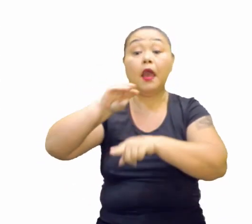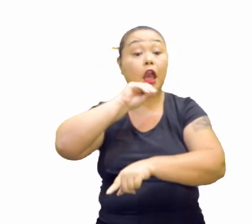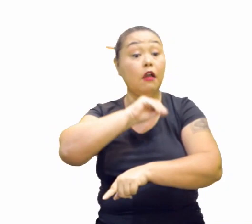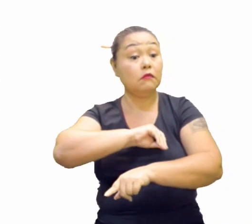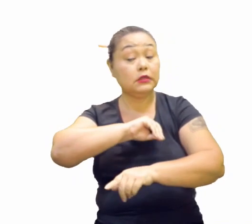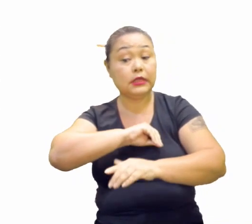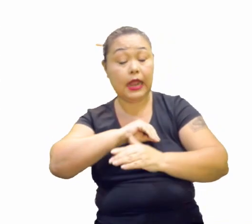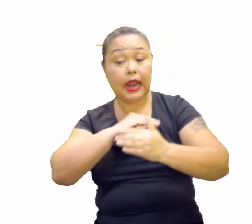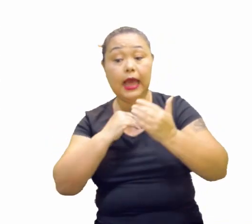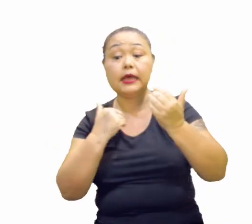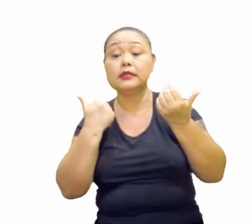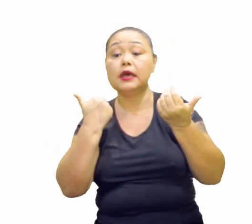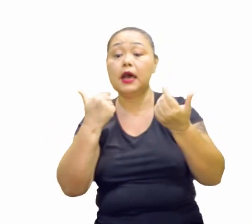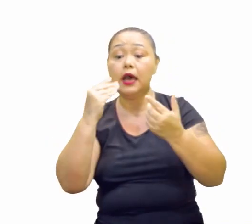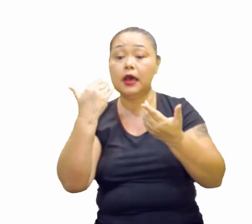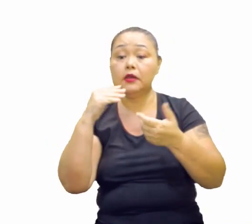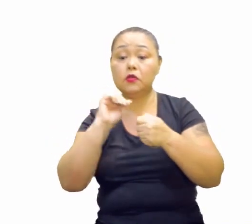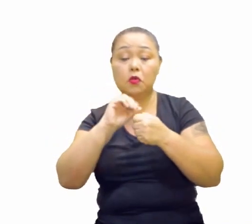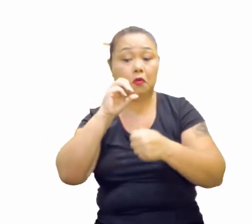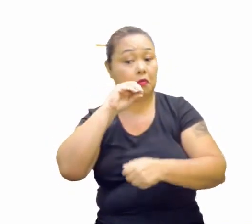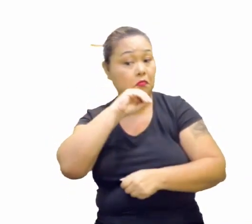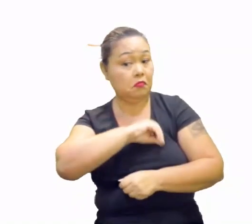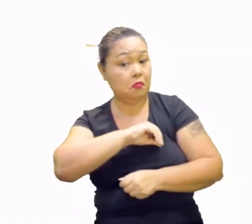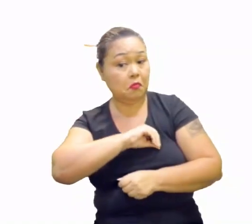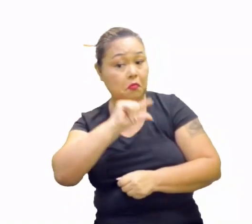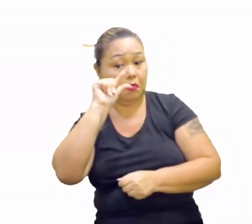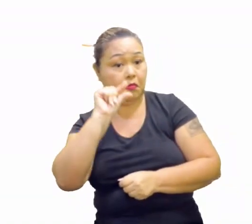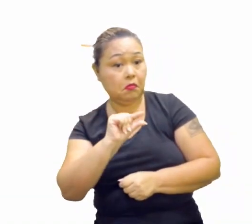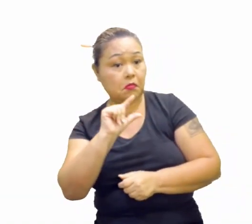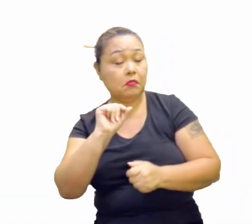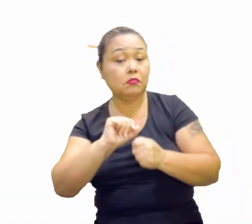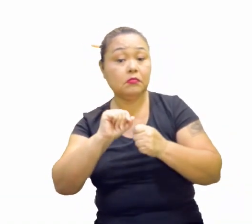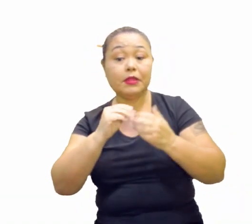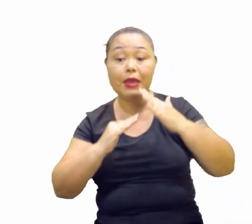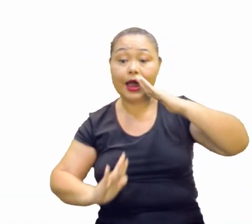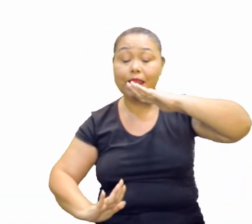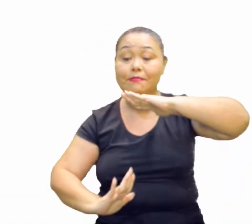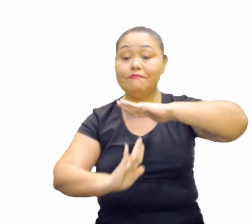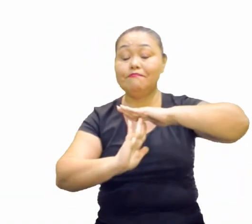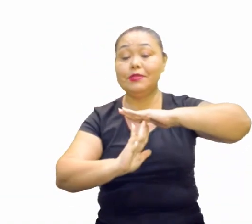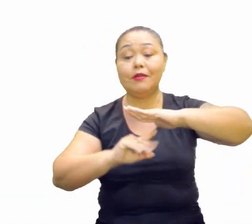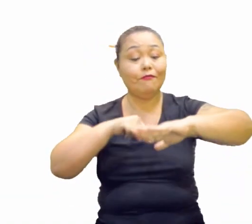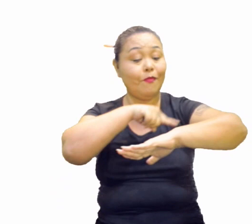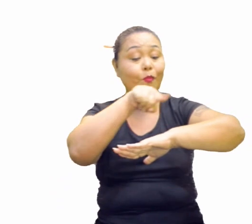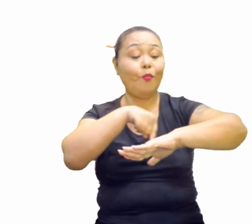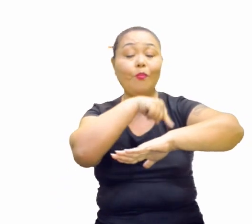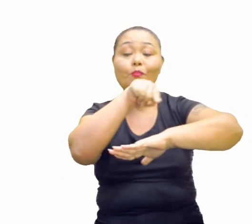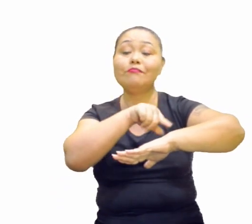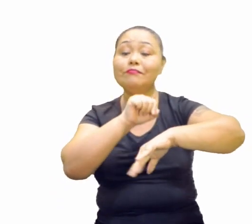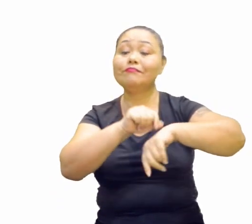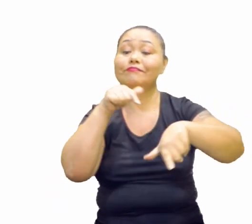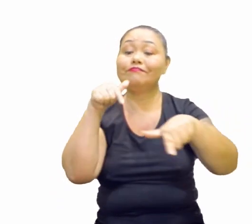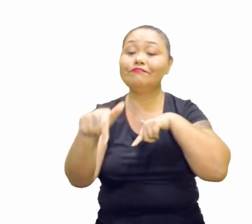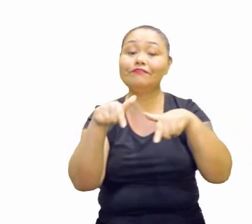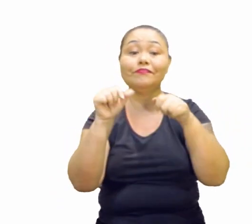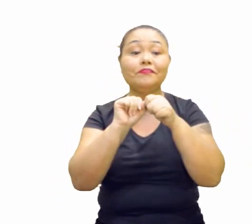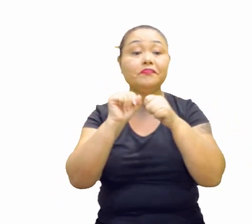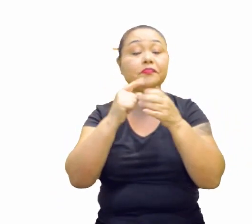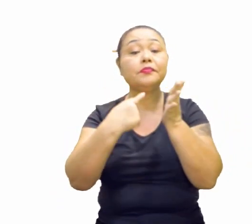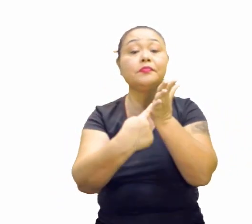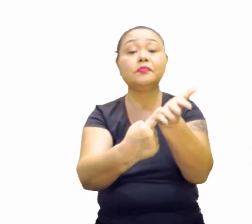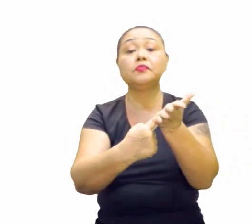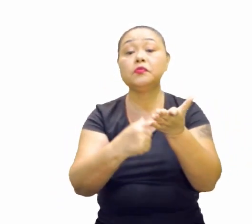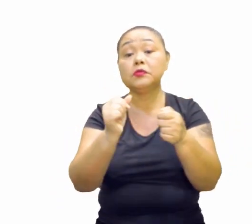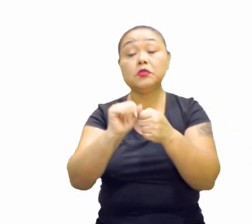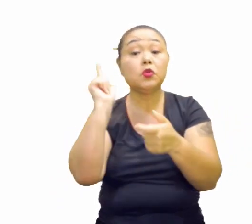e limitação de jornada de trabalho. A política do New Deal não alcançou todo o sucesso esperado, mas